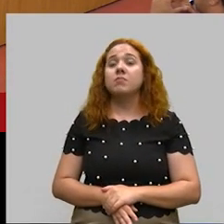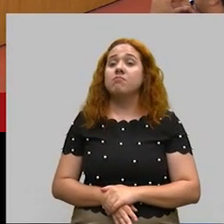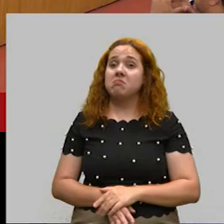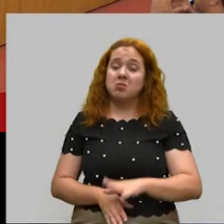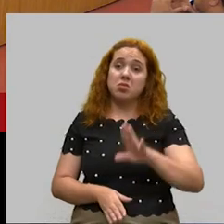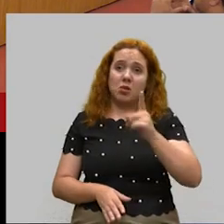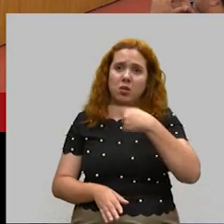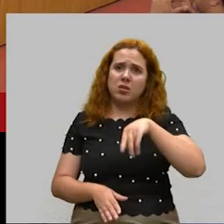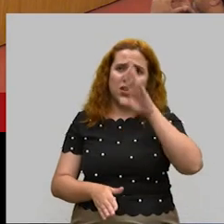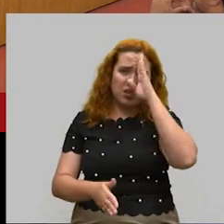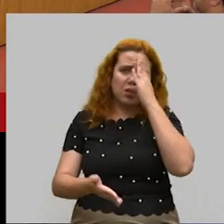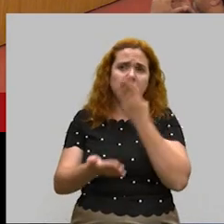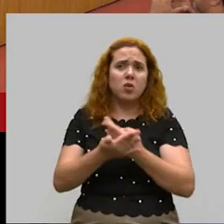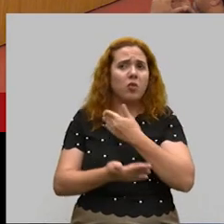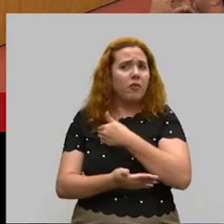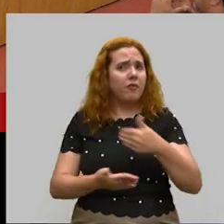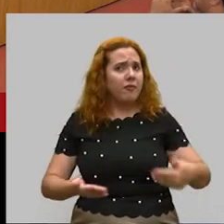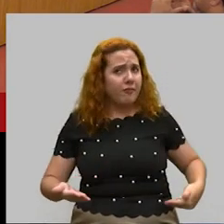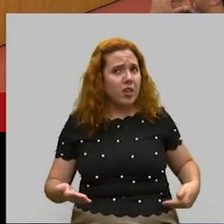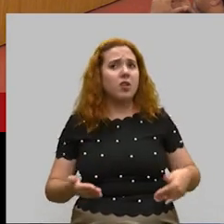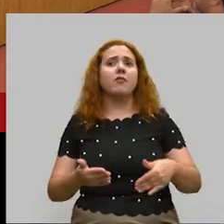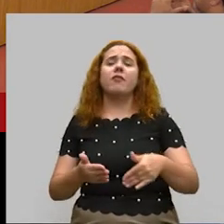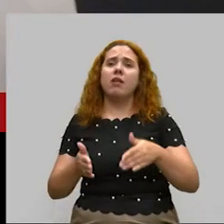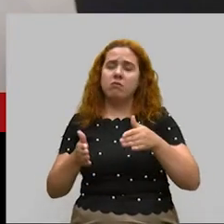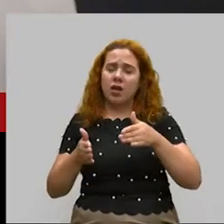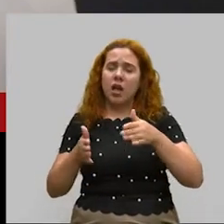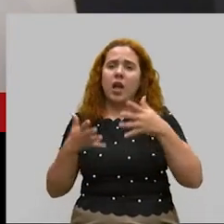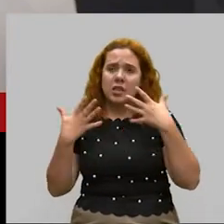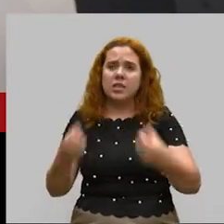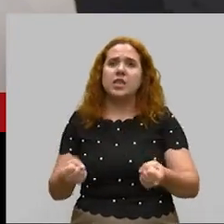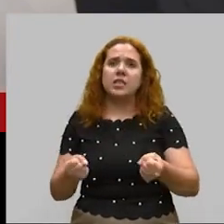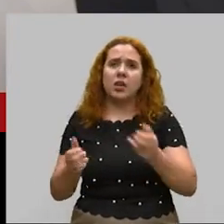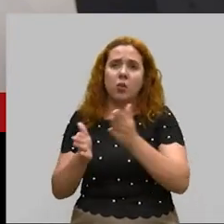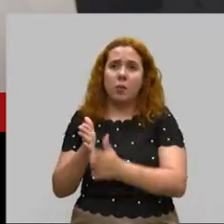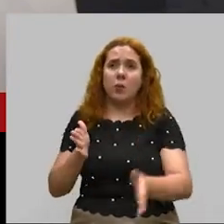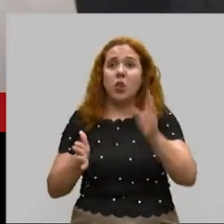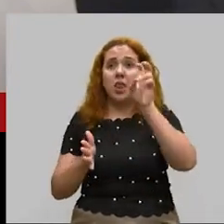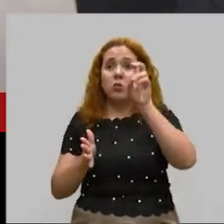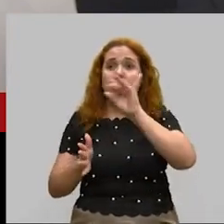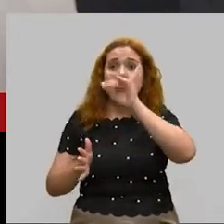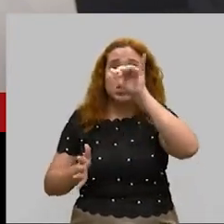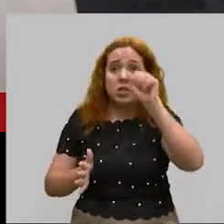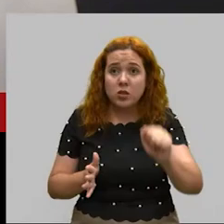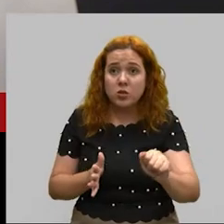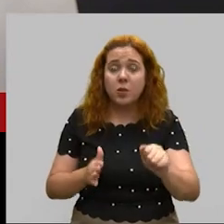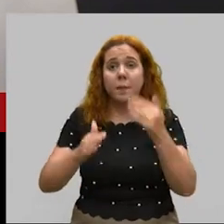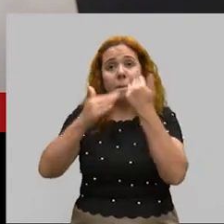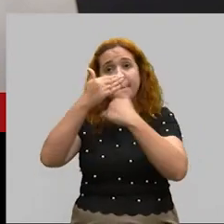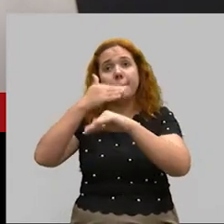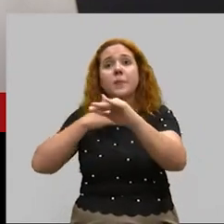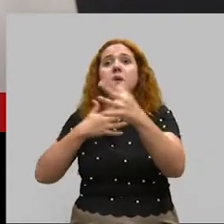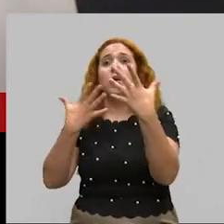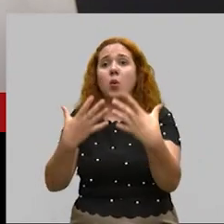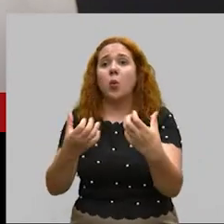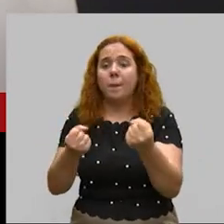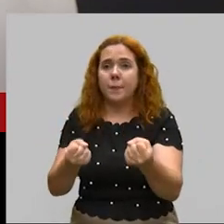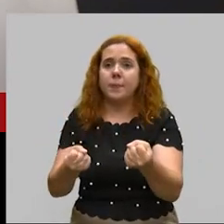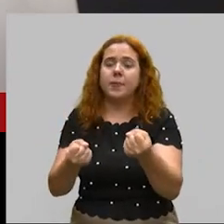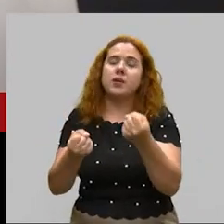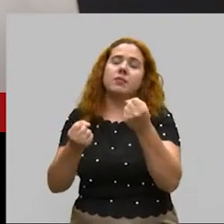que o governo vai cumprir o prazo junto à comissão de educação que são 5 dias para encaminhar as solicitações